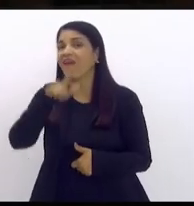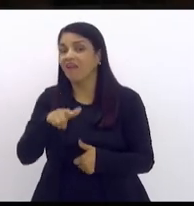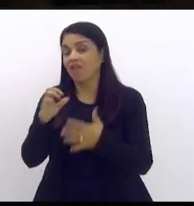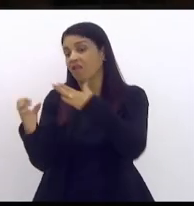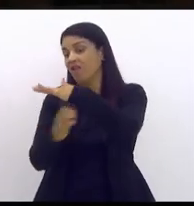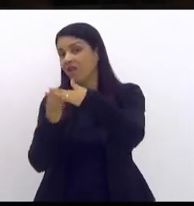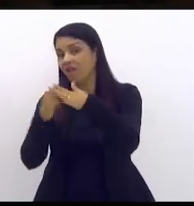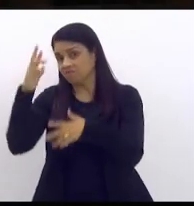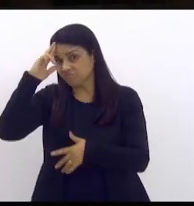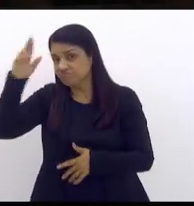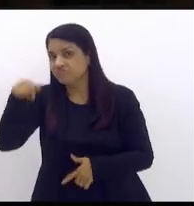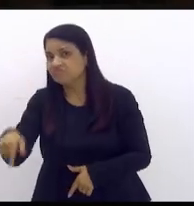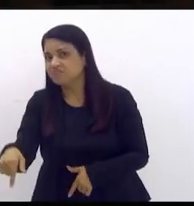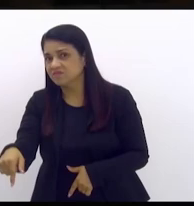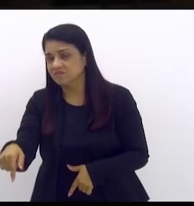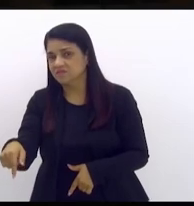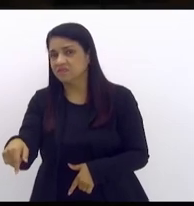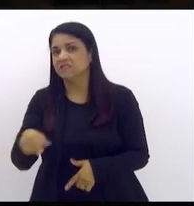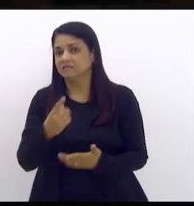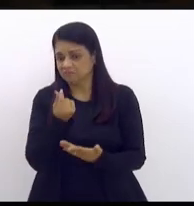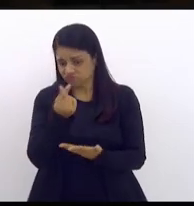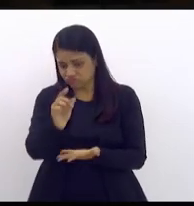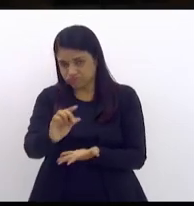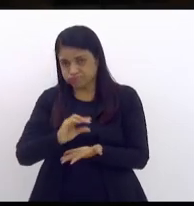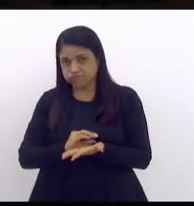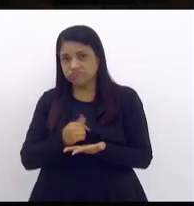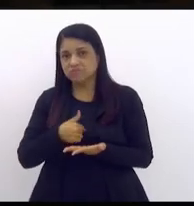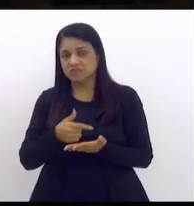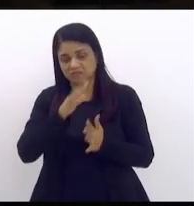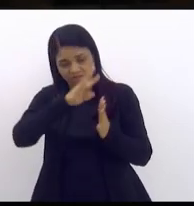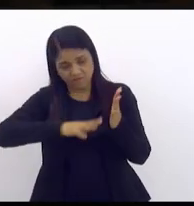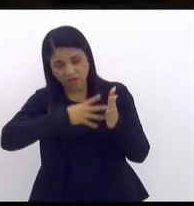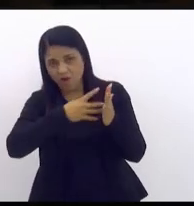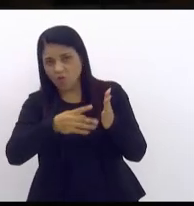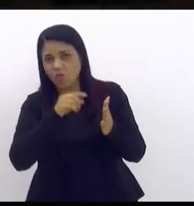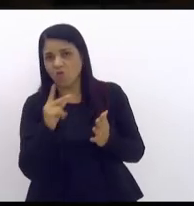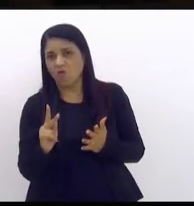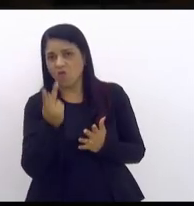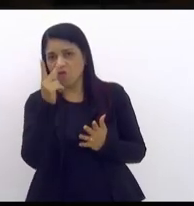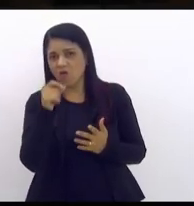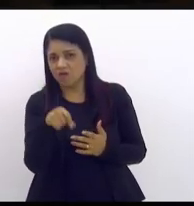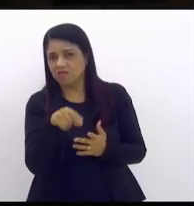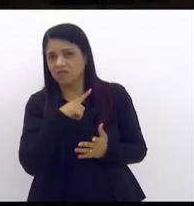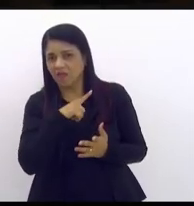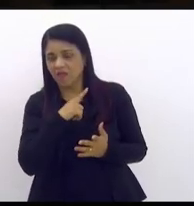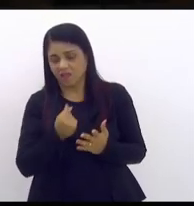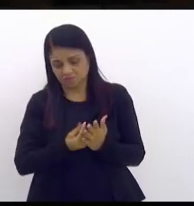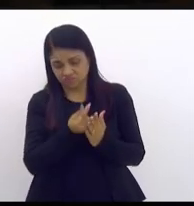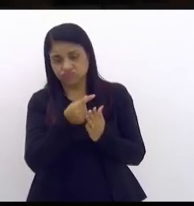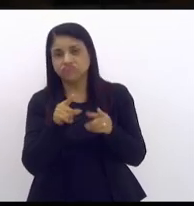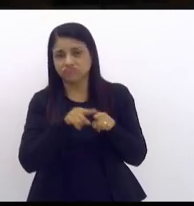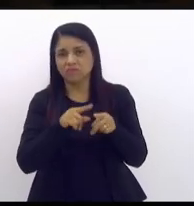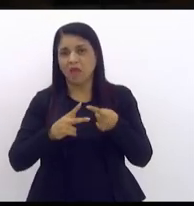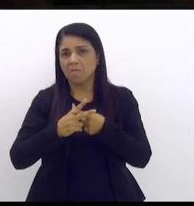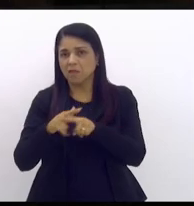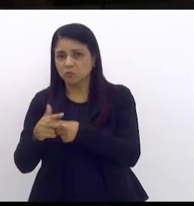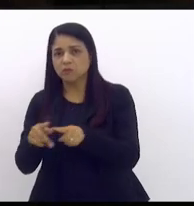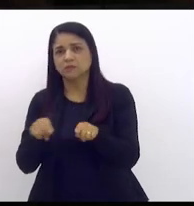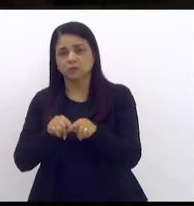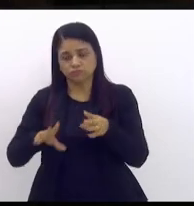muito bem para isso. Inclusive, na tarifa, na planilha que estipula o valor, já tem lá também a manutenção e a compra de